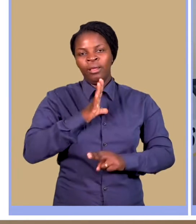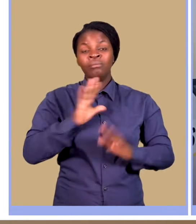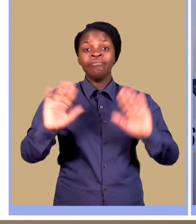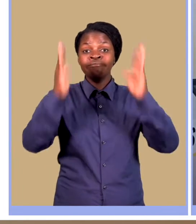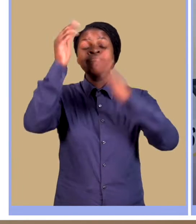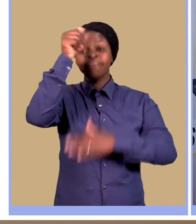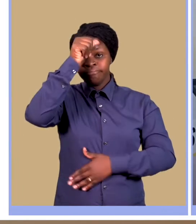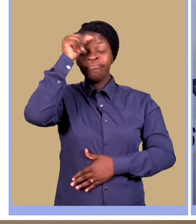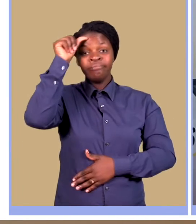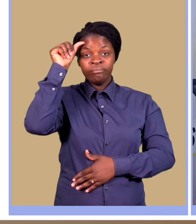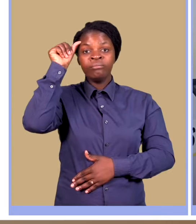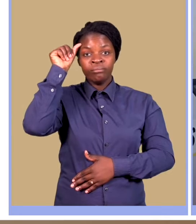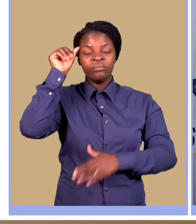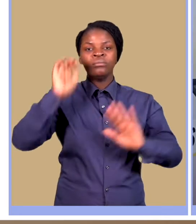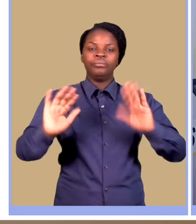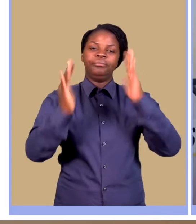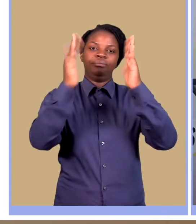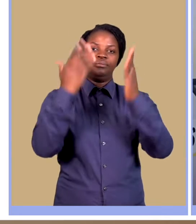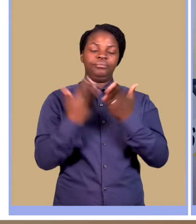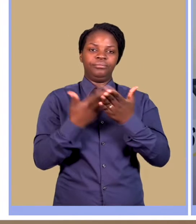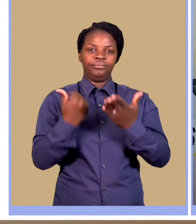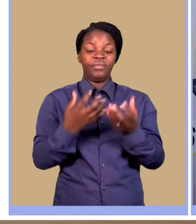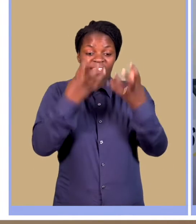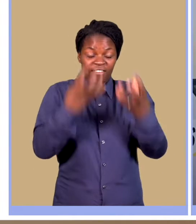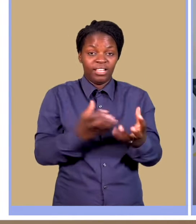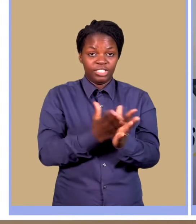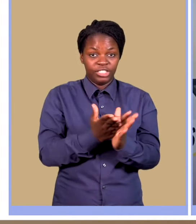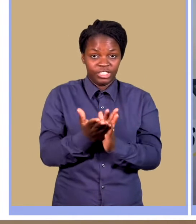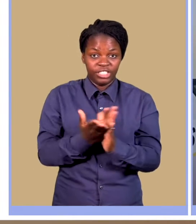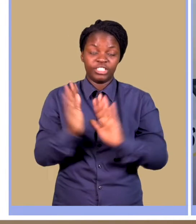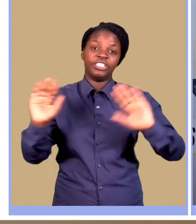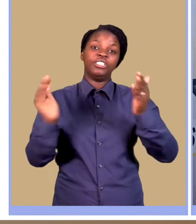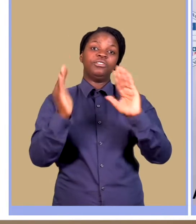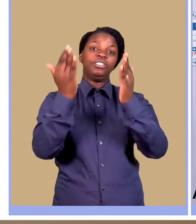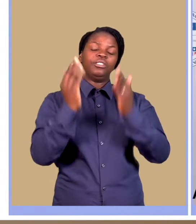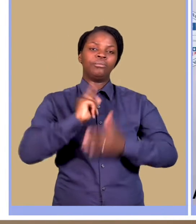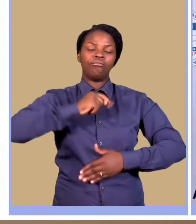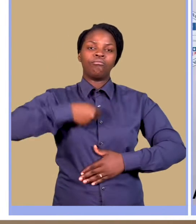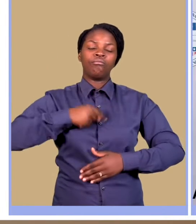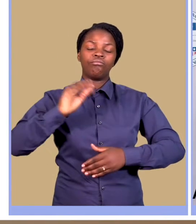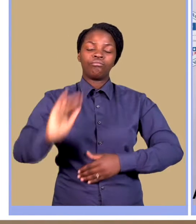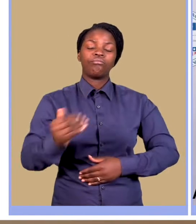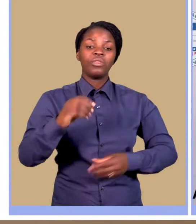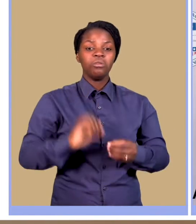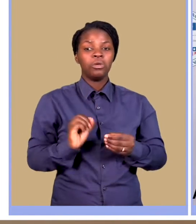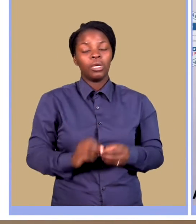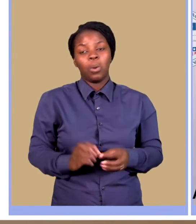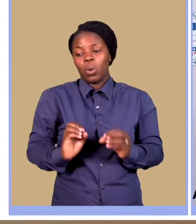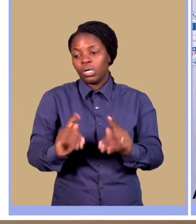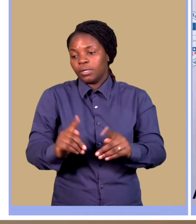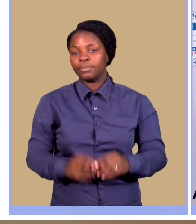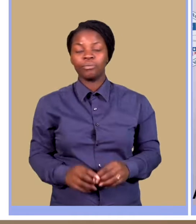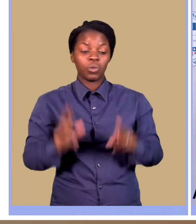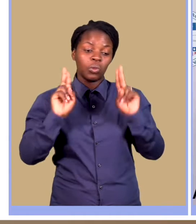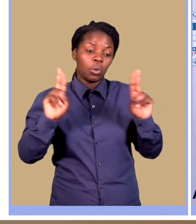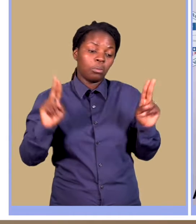viver, acabamos se adequando àquela realidade no meio da própria poluição. Ok, muito bem.